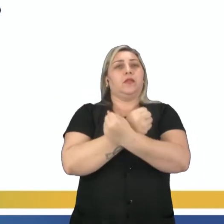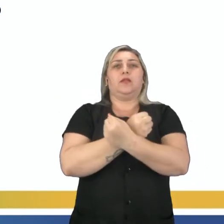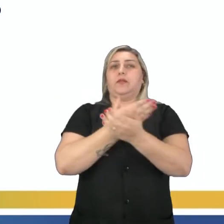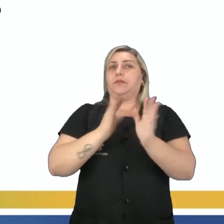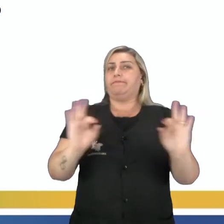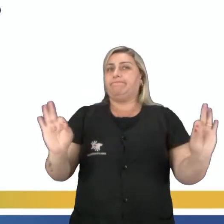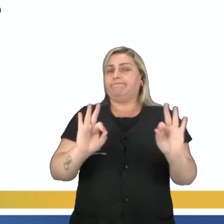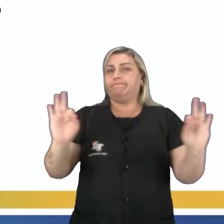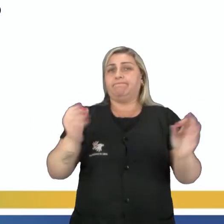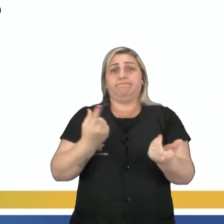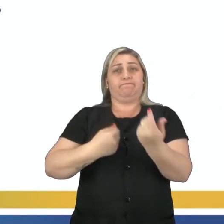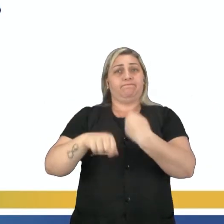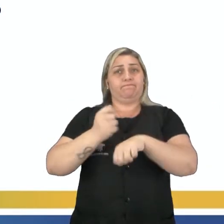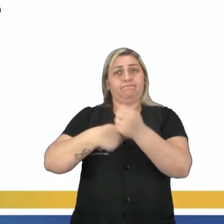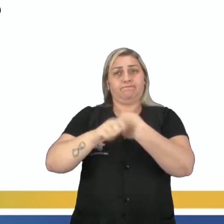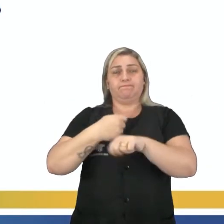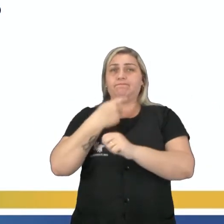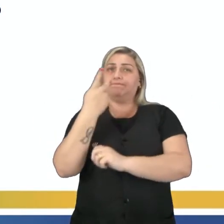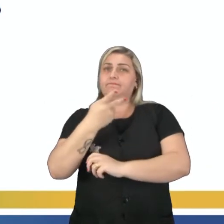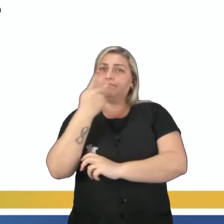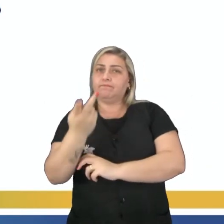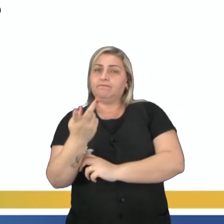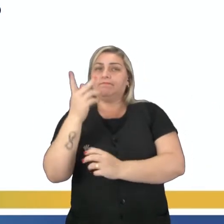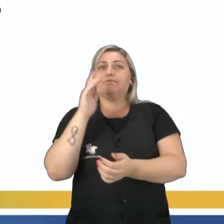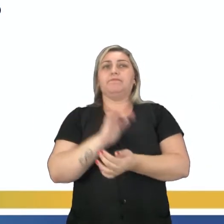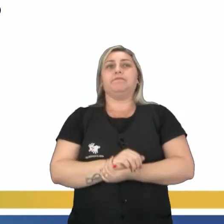viável, economicamente falando,